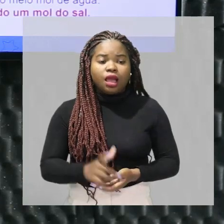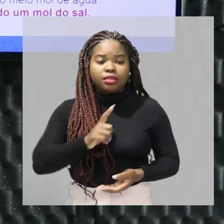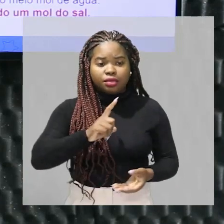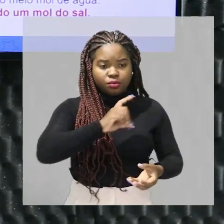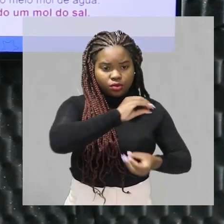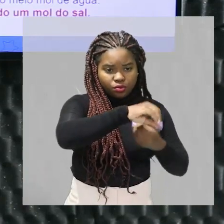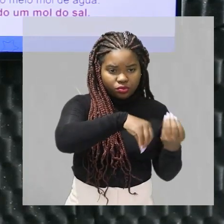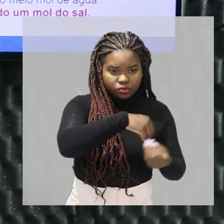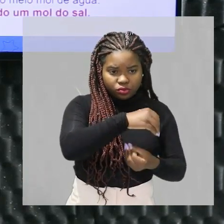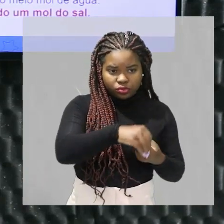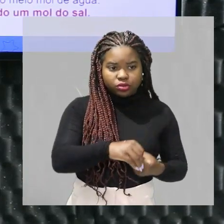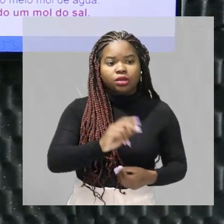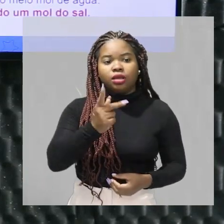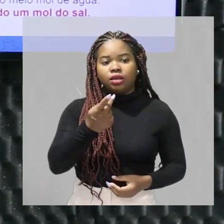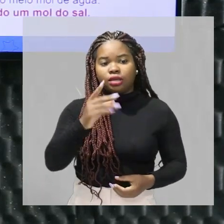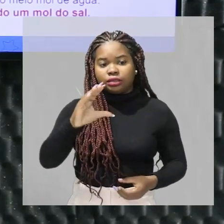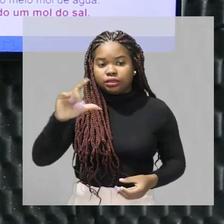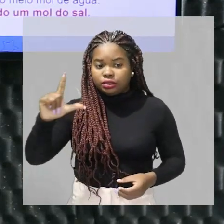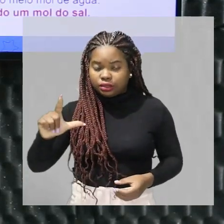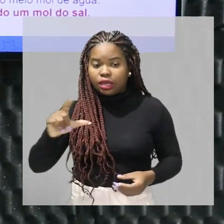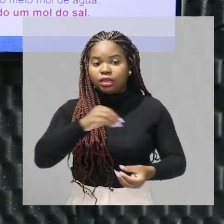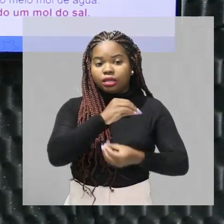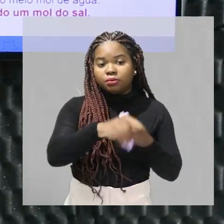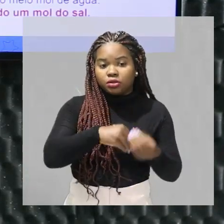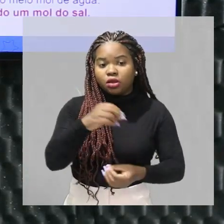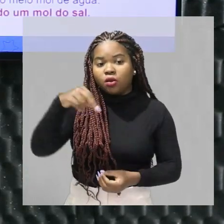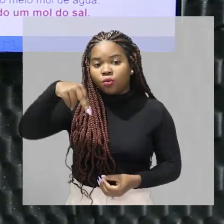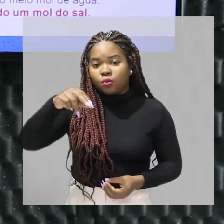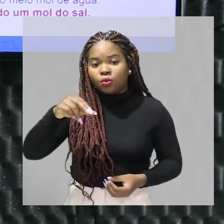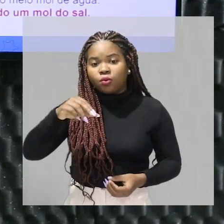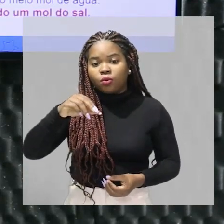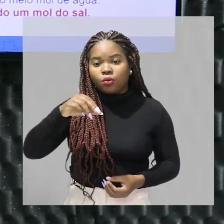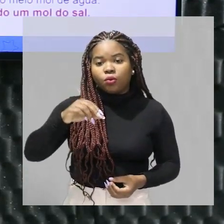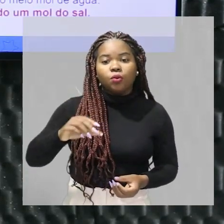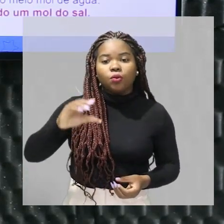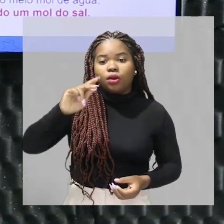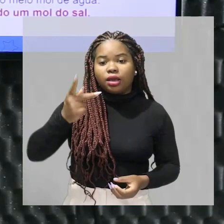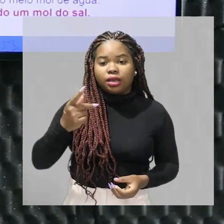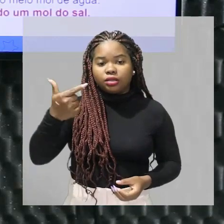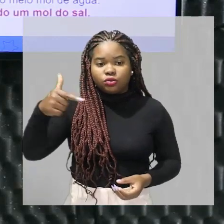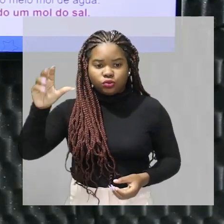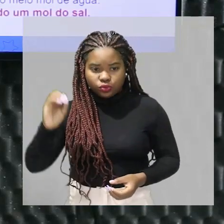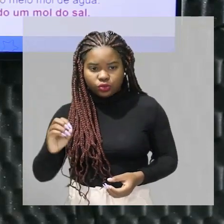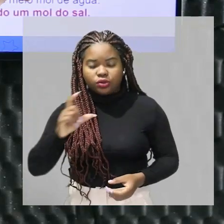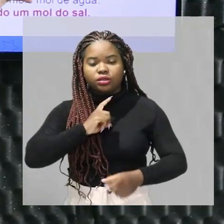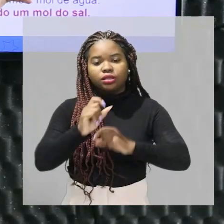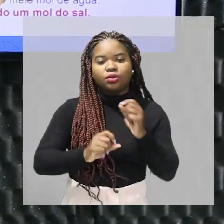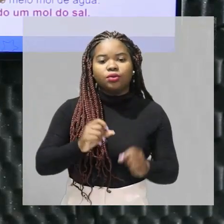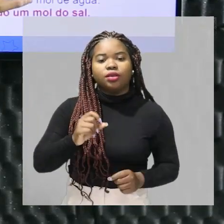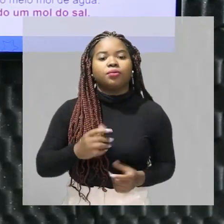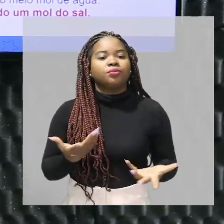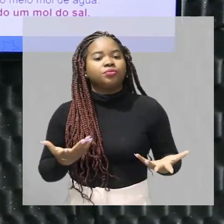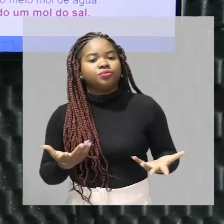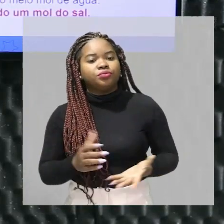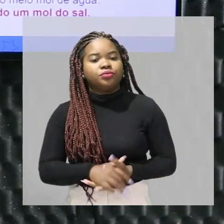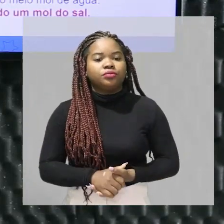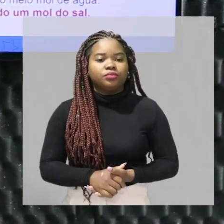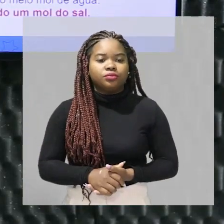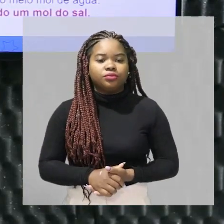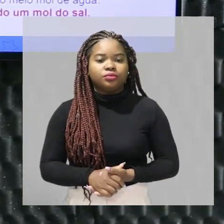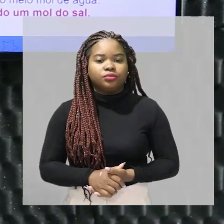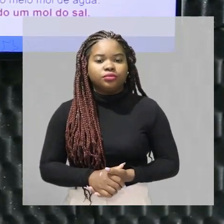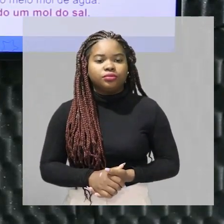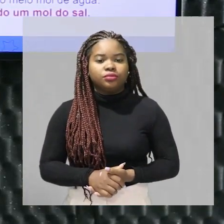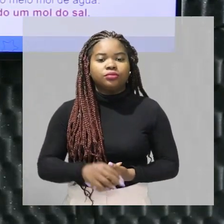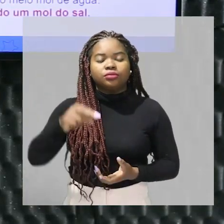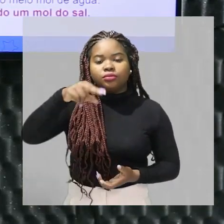reação, HCl reagindo com a água, formando o cloreto de sódio mais, né, a